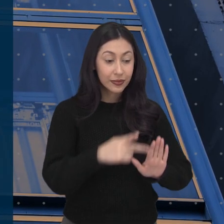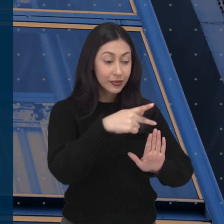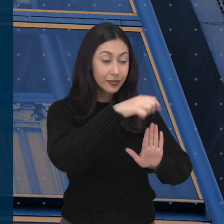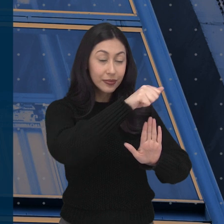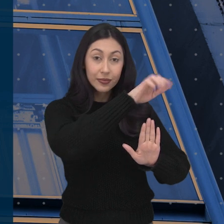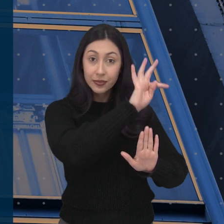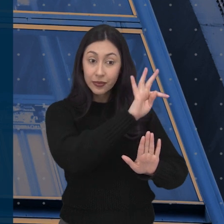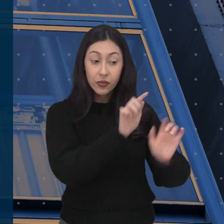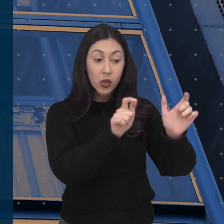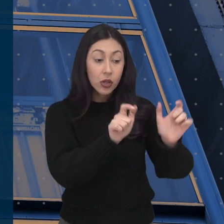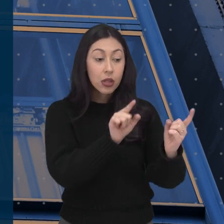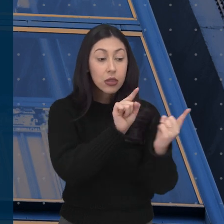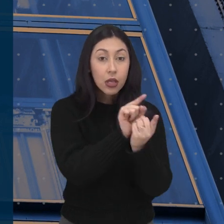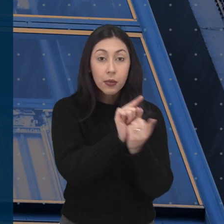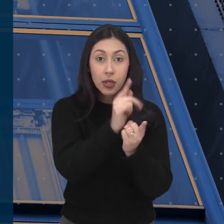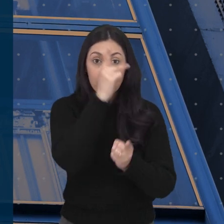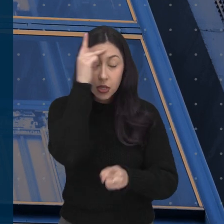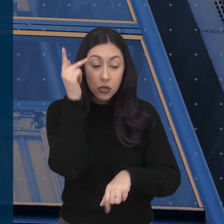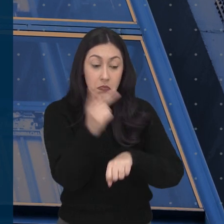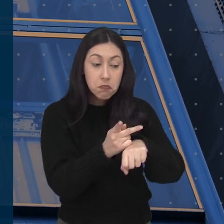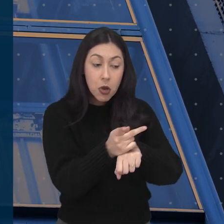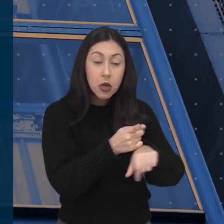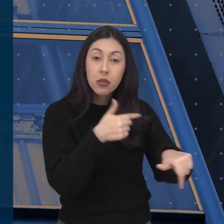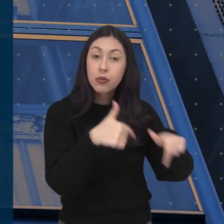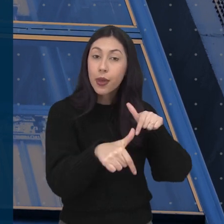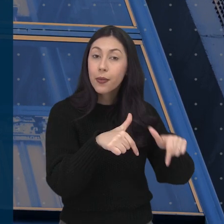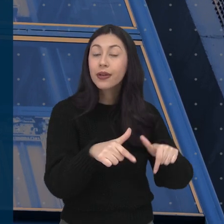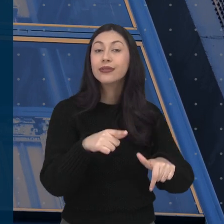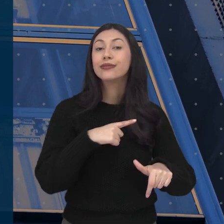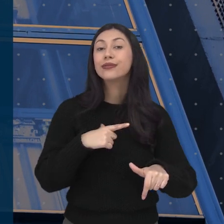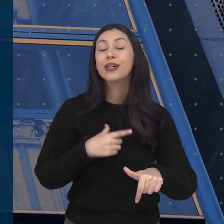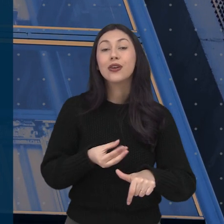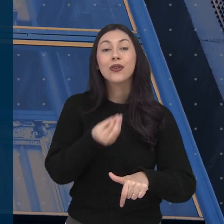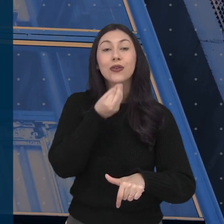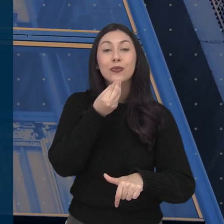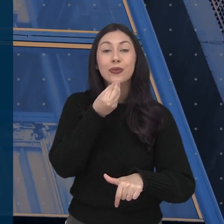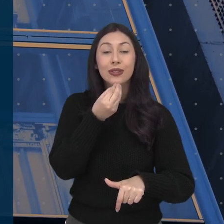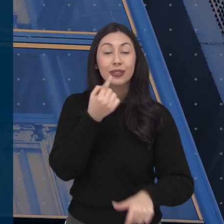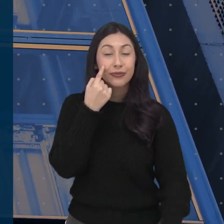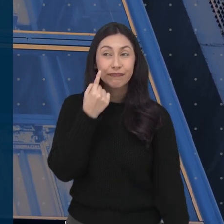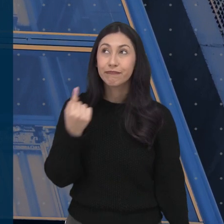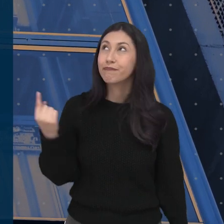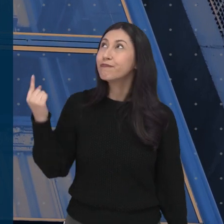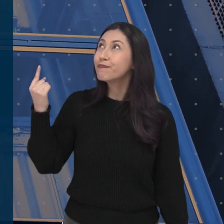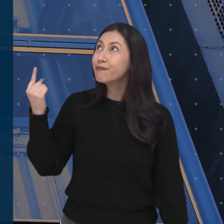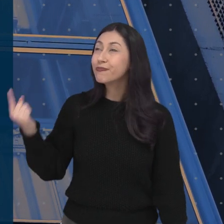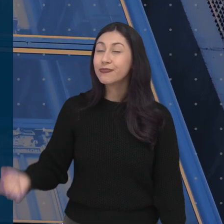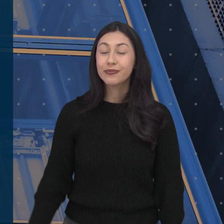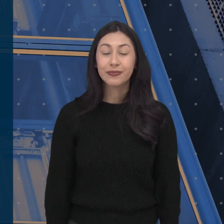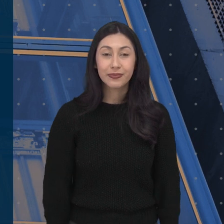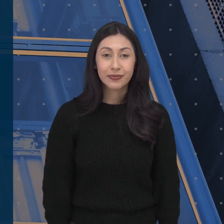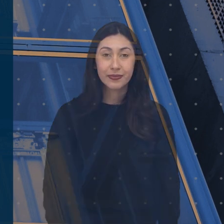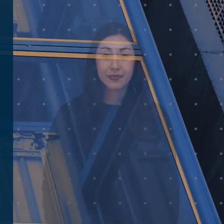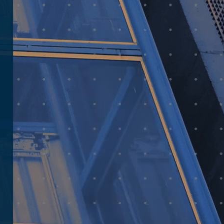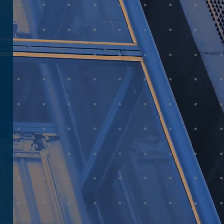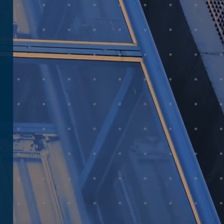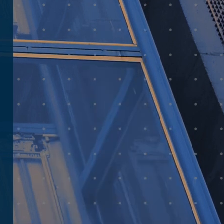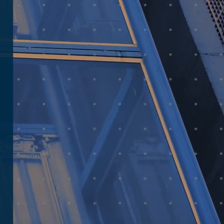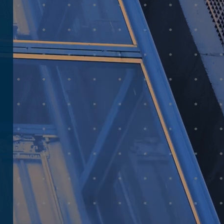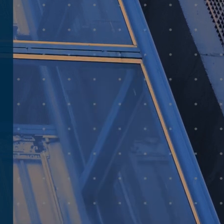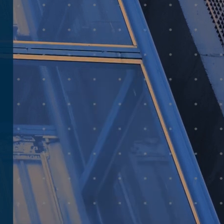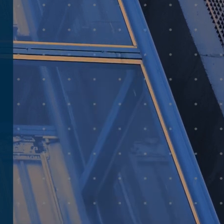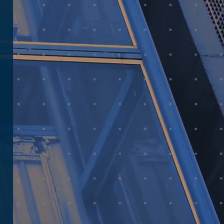O PAT, Posto de Atendimento ao Trabalhador de São José dos Campos, tem oportunidades de emprego para ajudante de